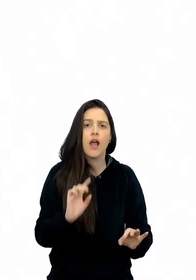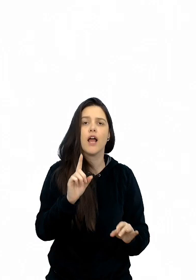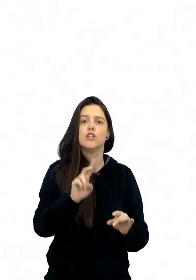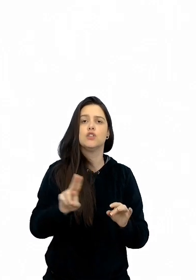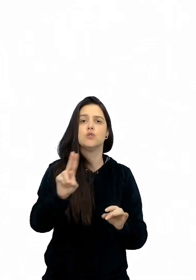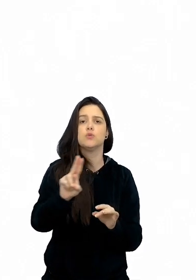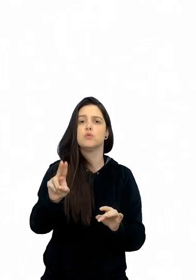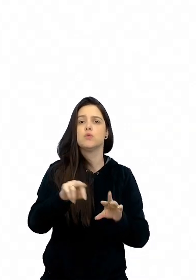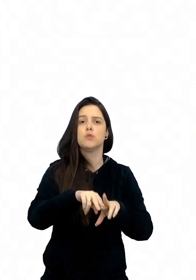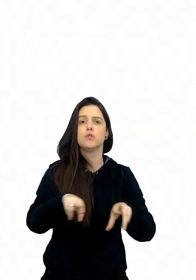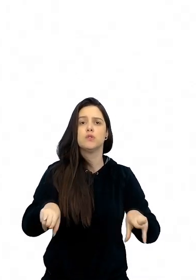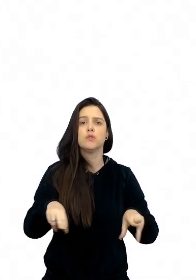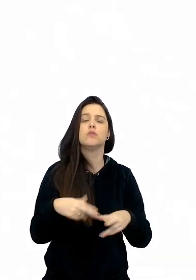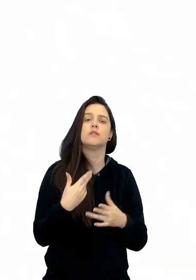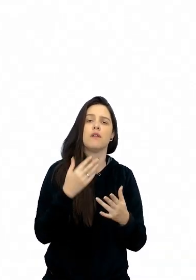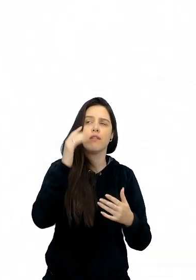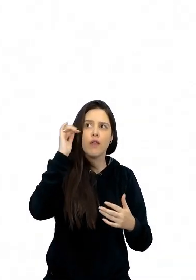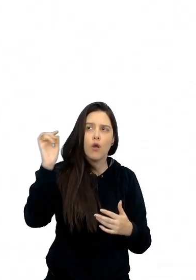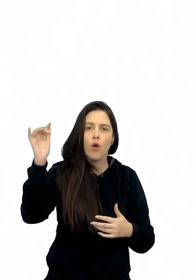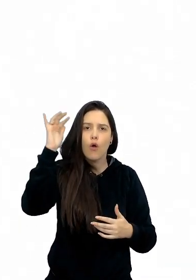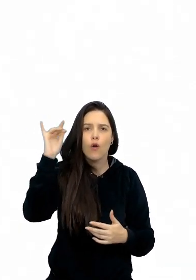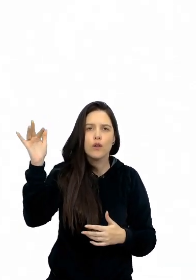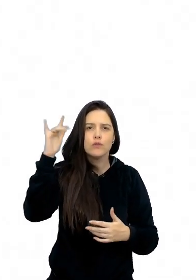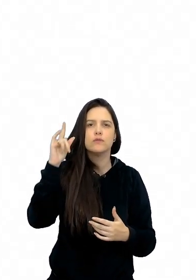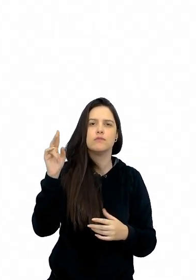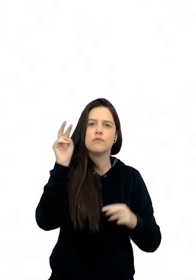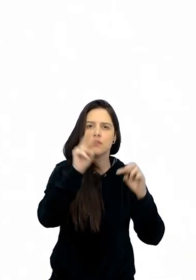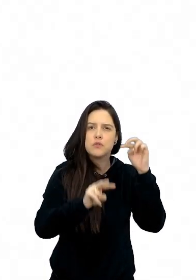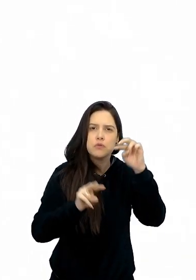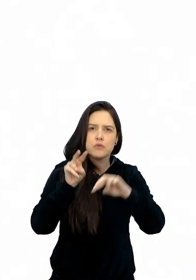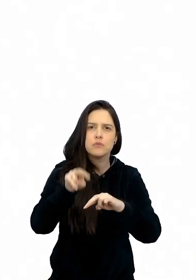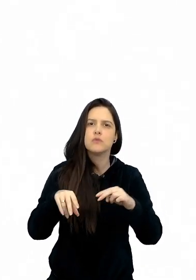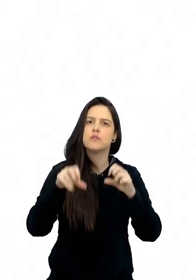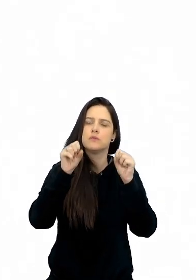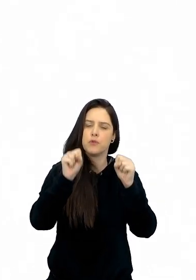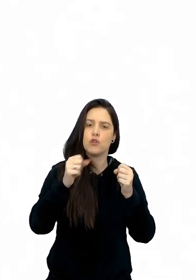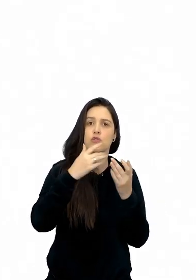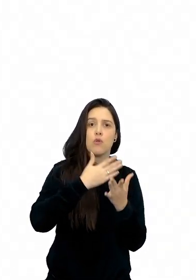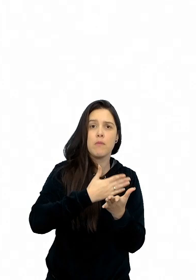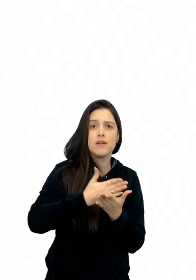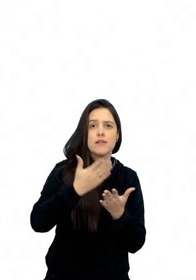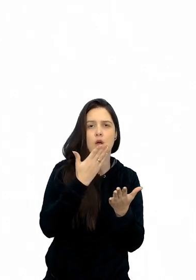busca um referencial teórico para entender que os alunos cometem